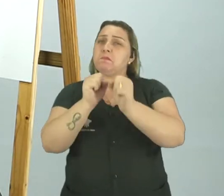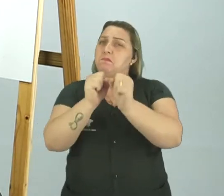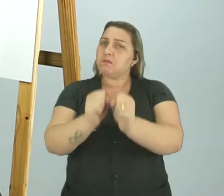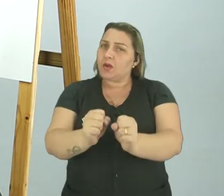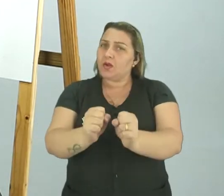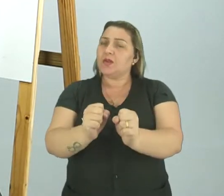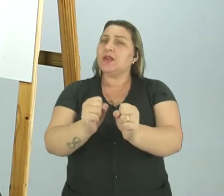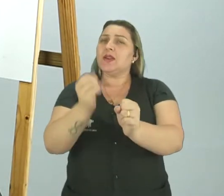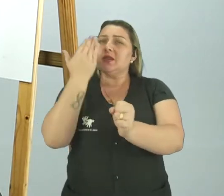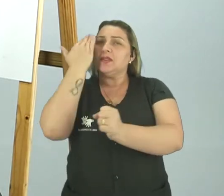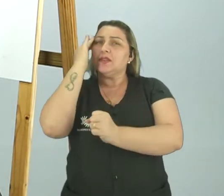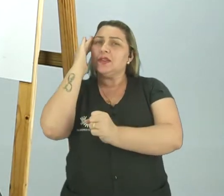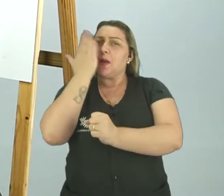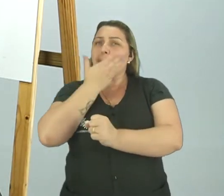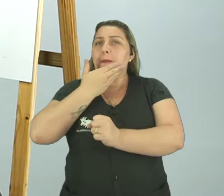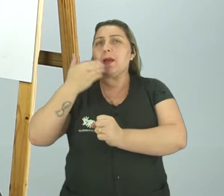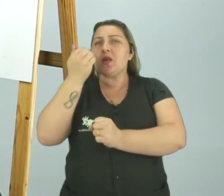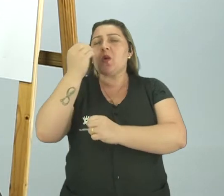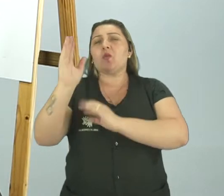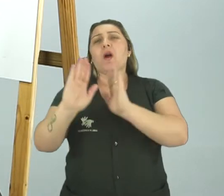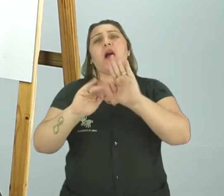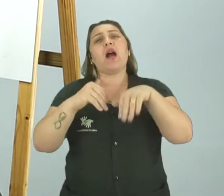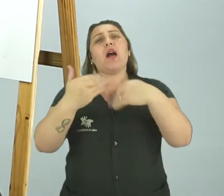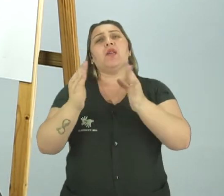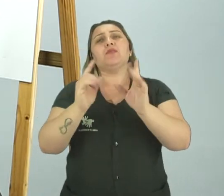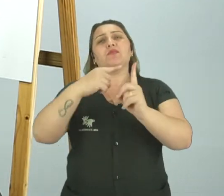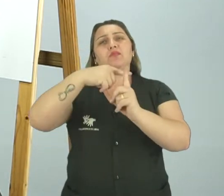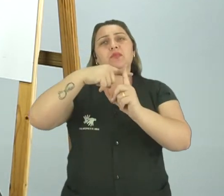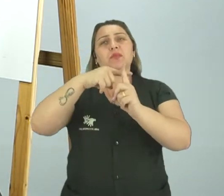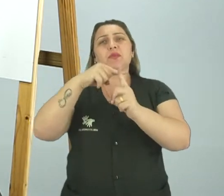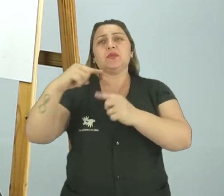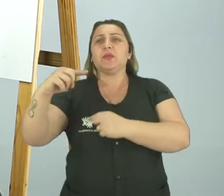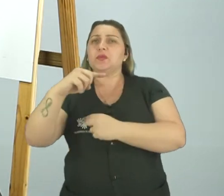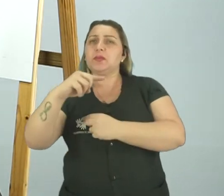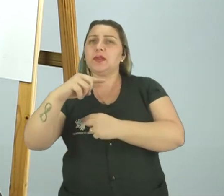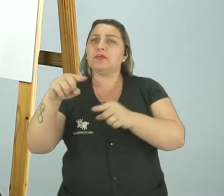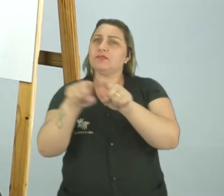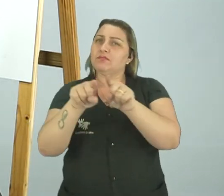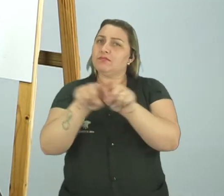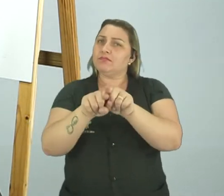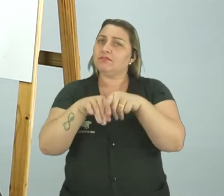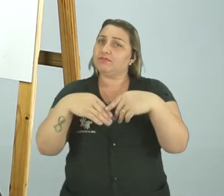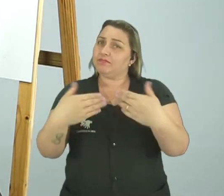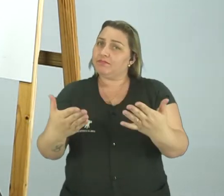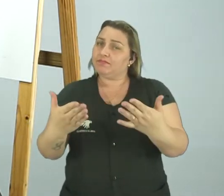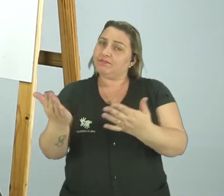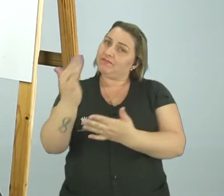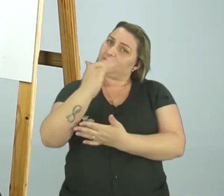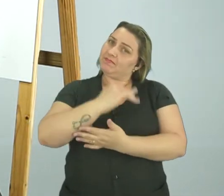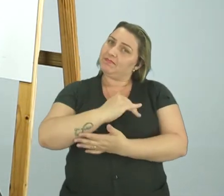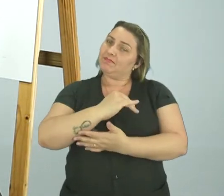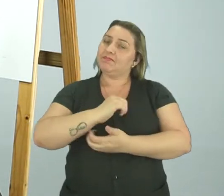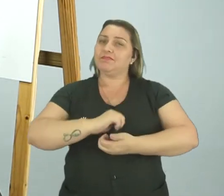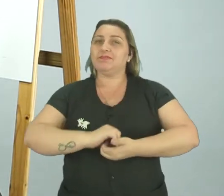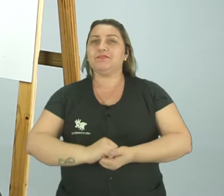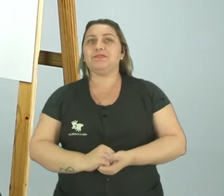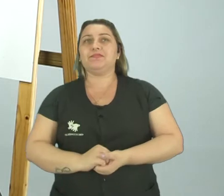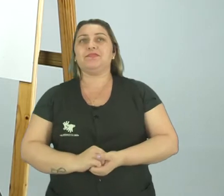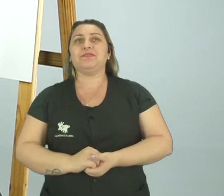possa compreender qual é esse processo da adição e da subtração. Vamos aqui comigo.